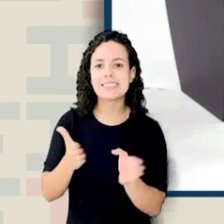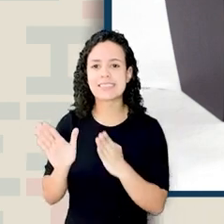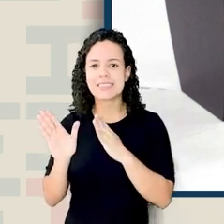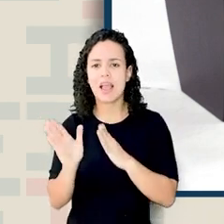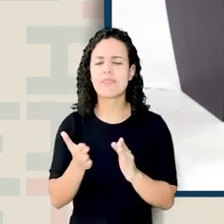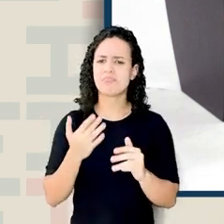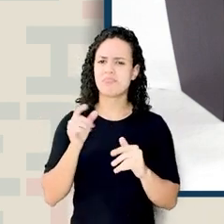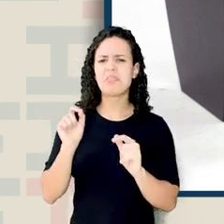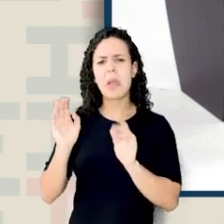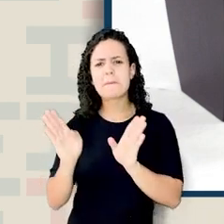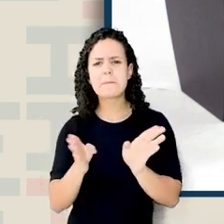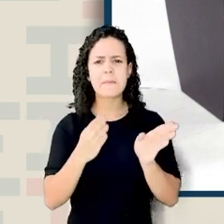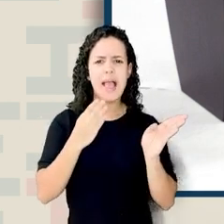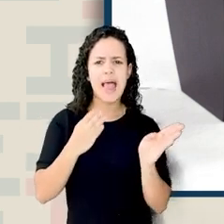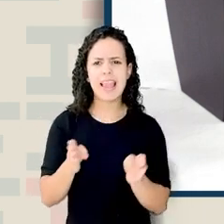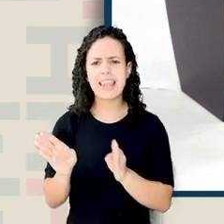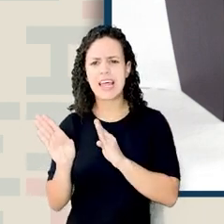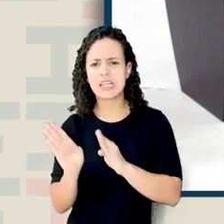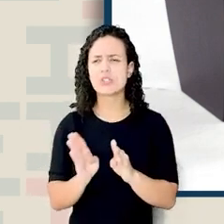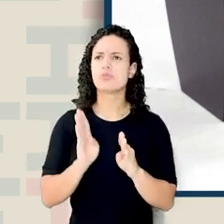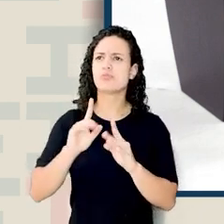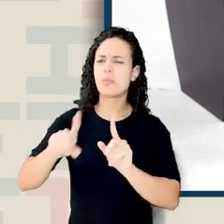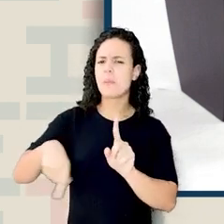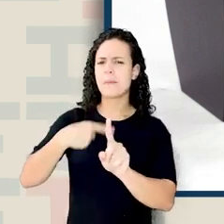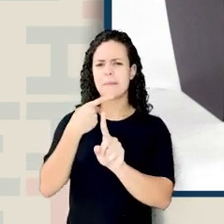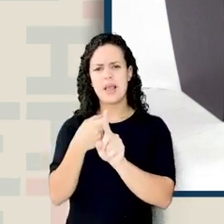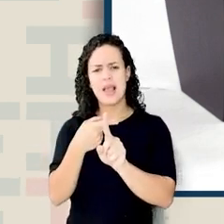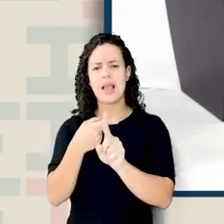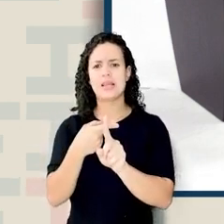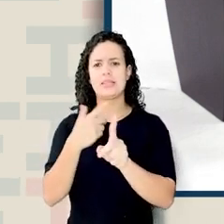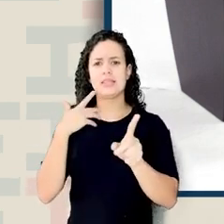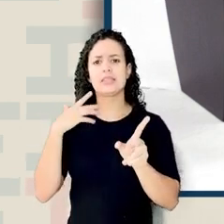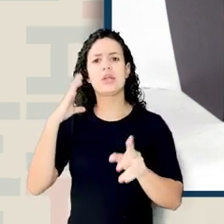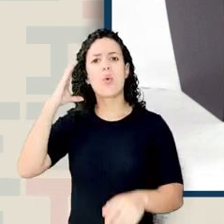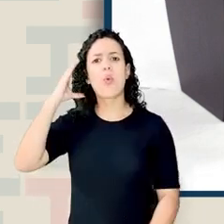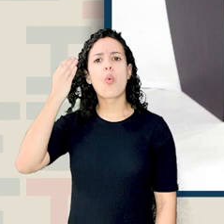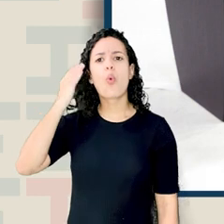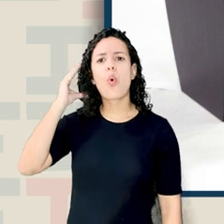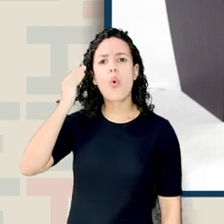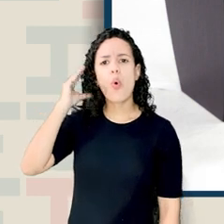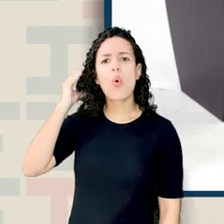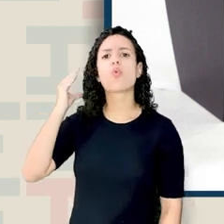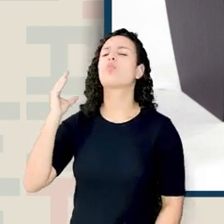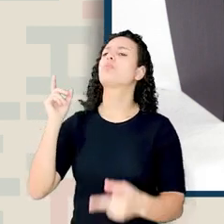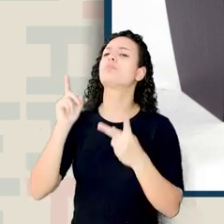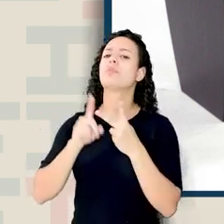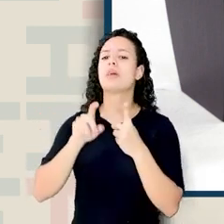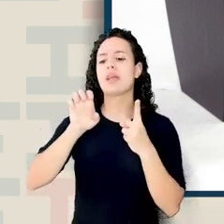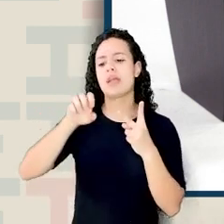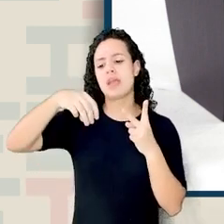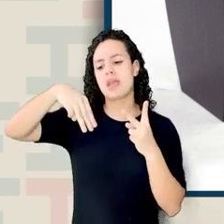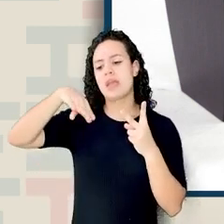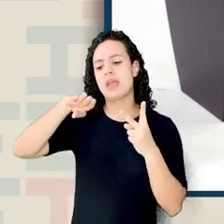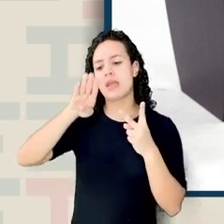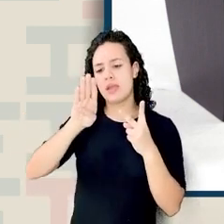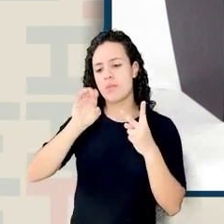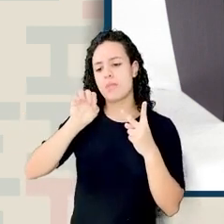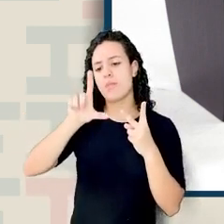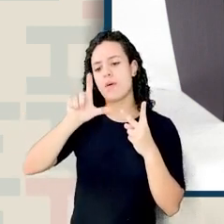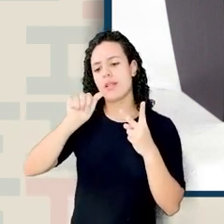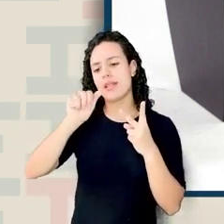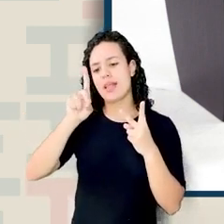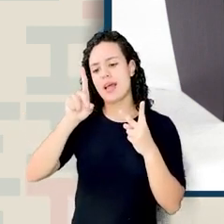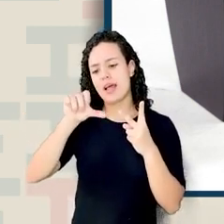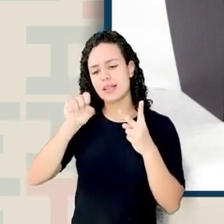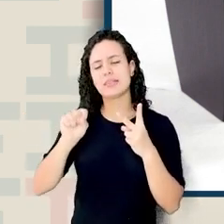esse balanço, somado às estruturas rítmicas do coco e das emboladas, passou a